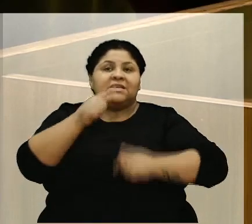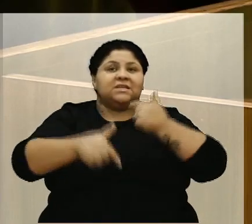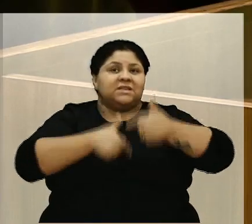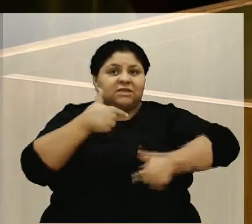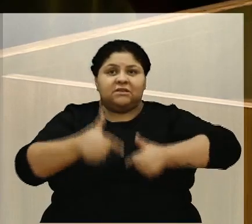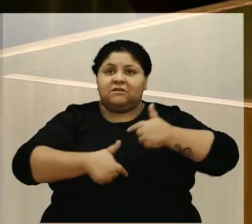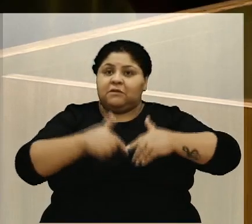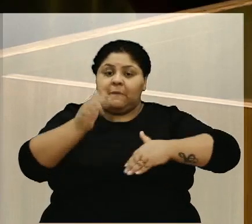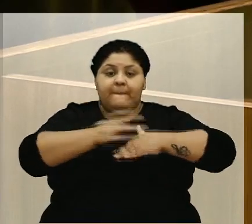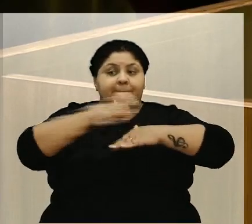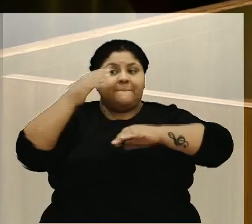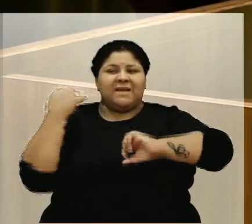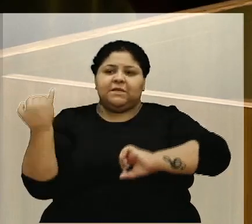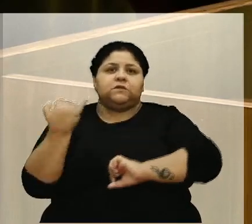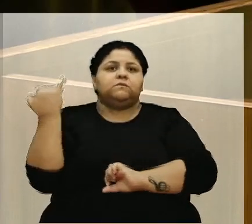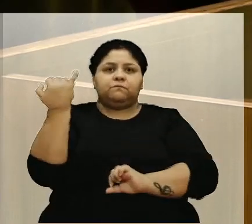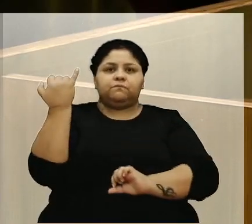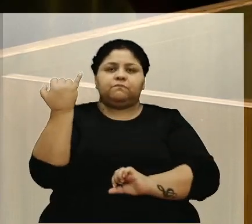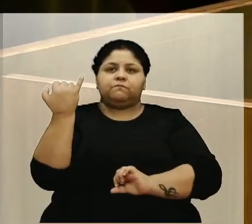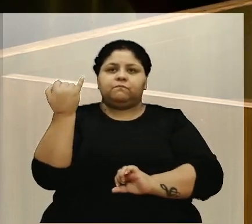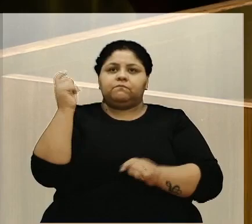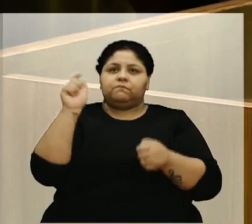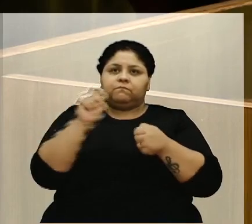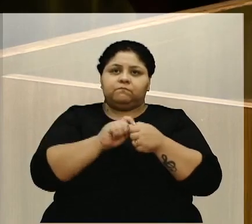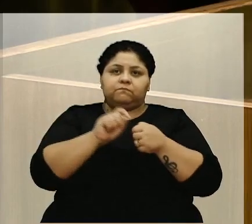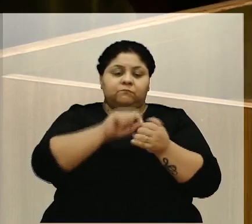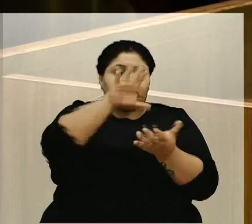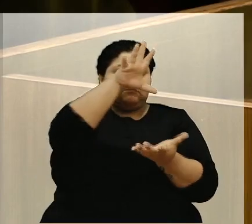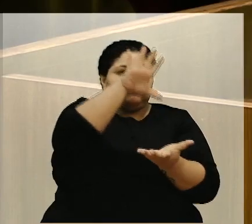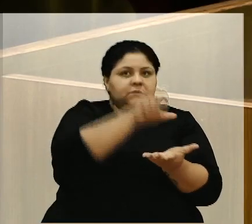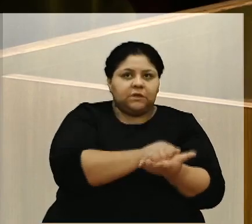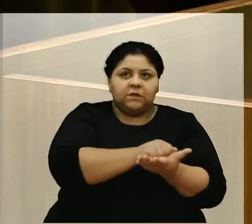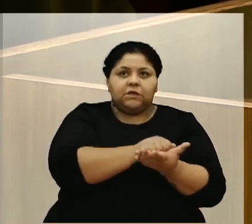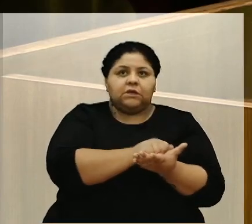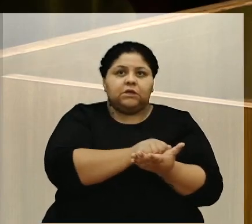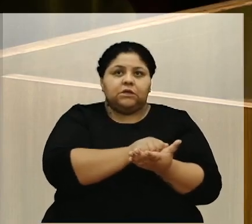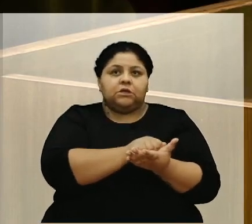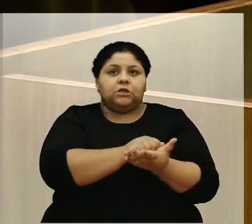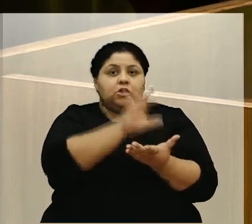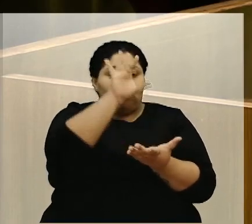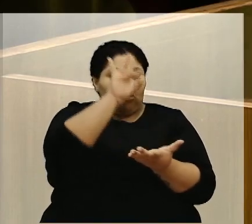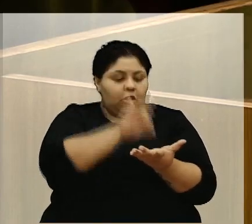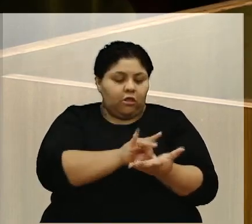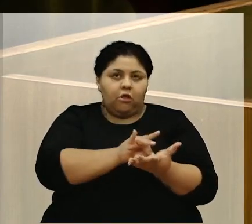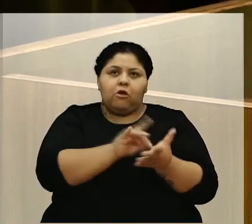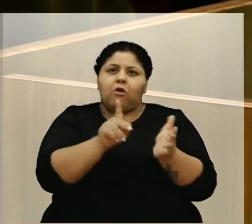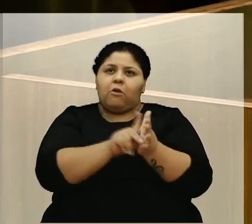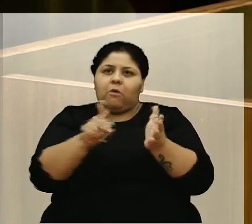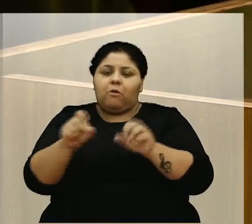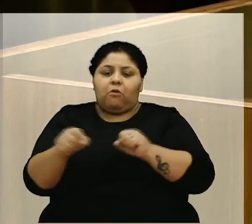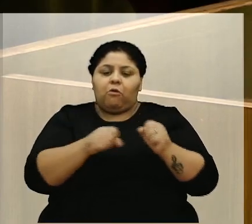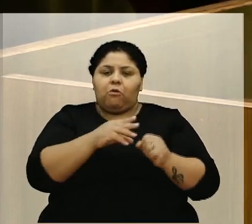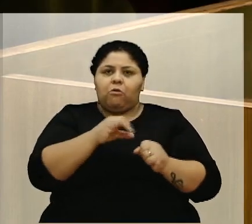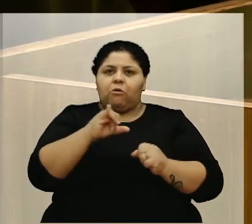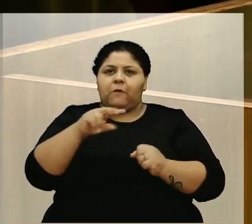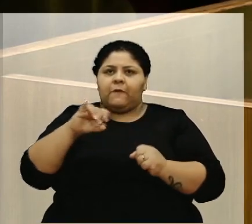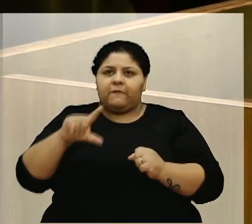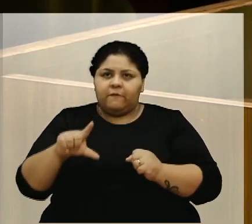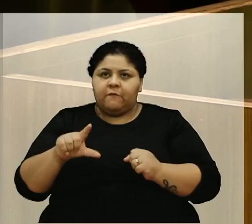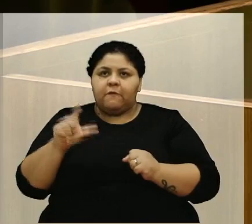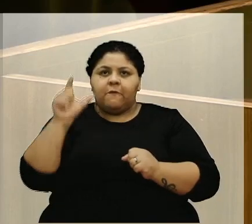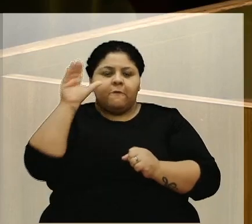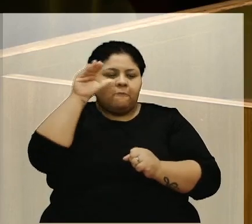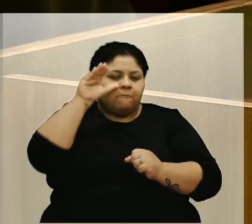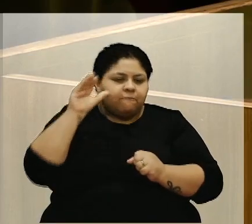ainda mais importante de fazer esse cadastro, de confirmar a própria Defesa Civil para ver se realmente